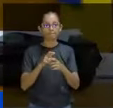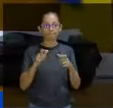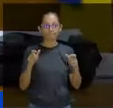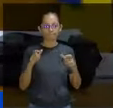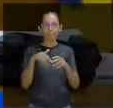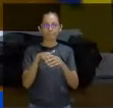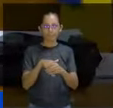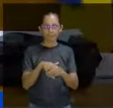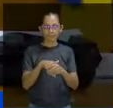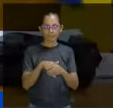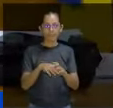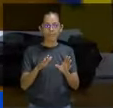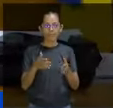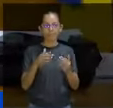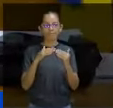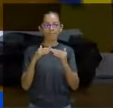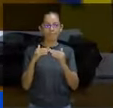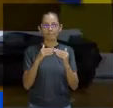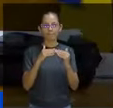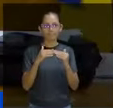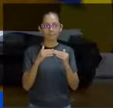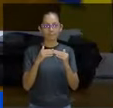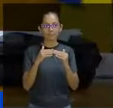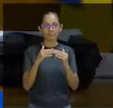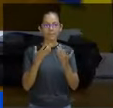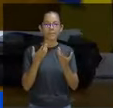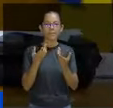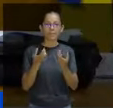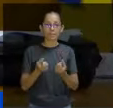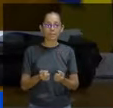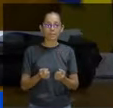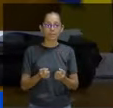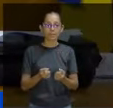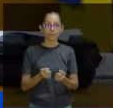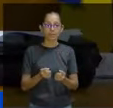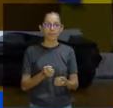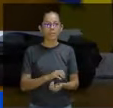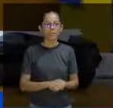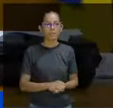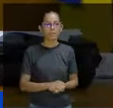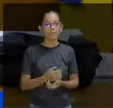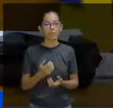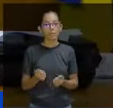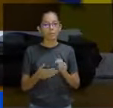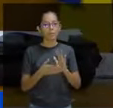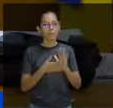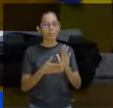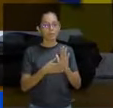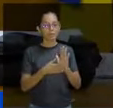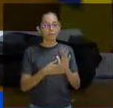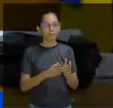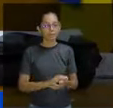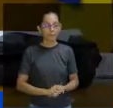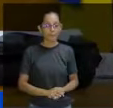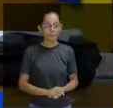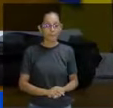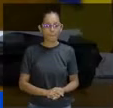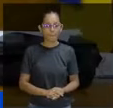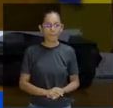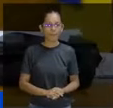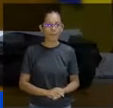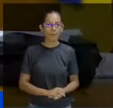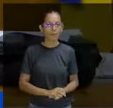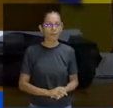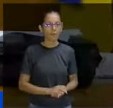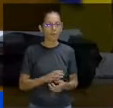maioria, aprovou a minuta, aliás, aprovou a proposição nos